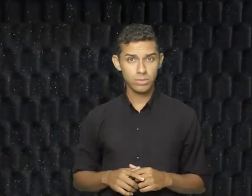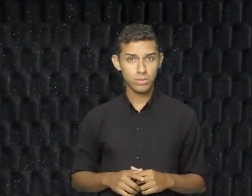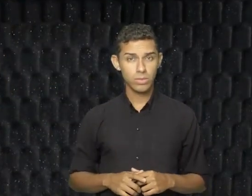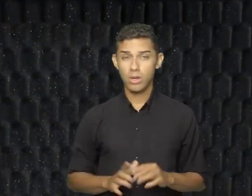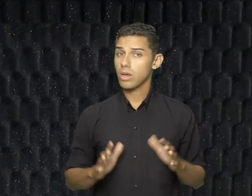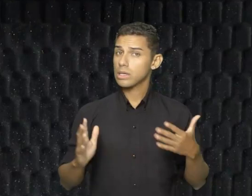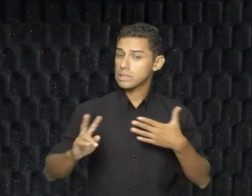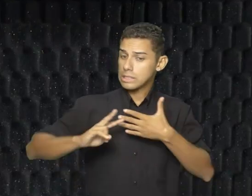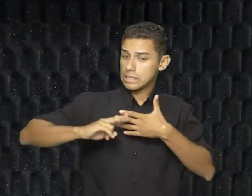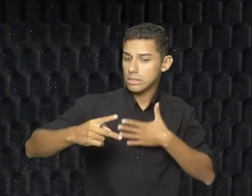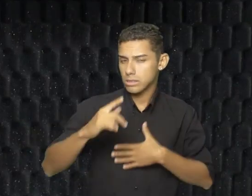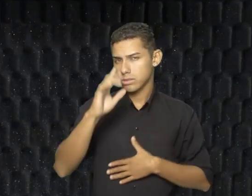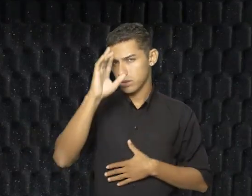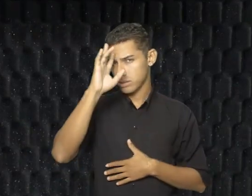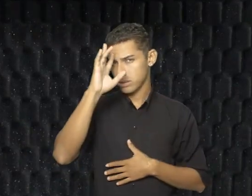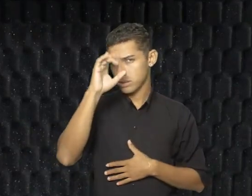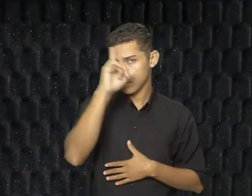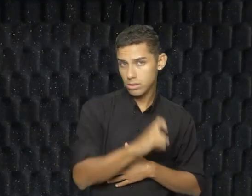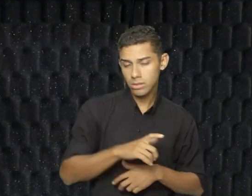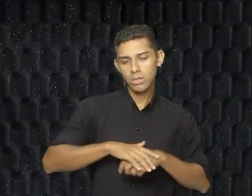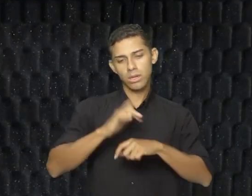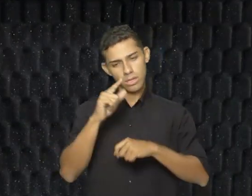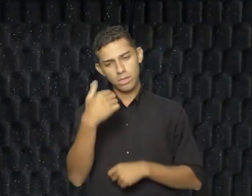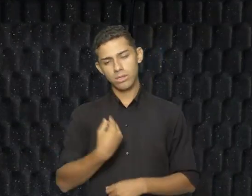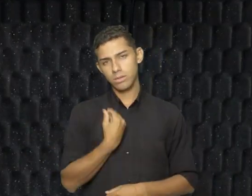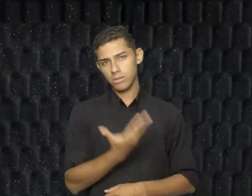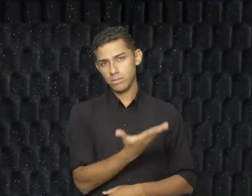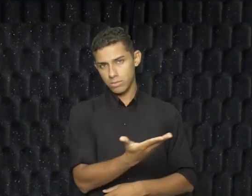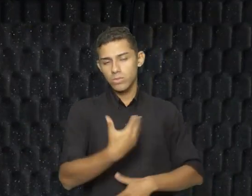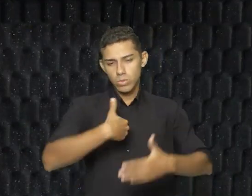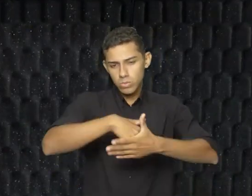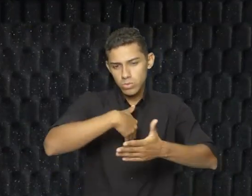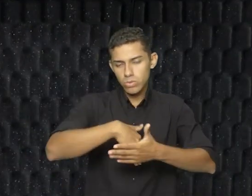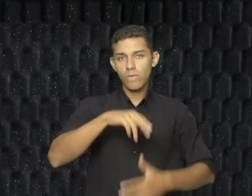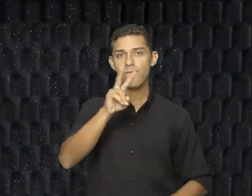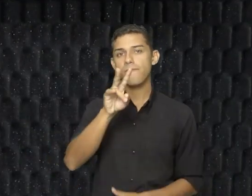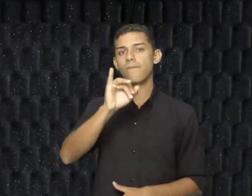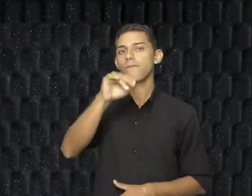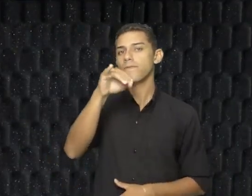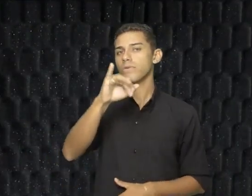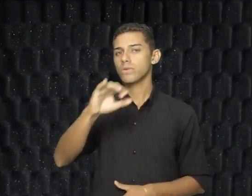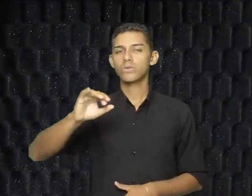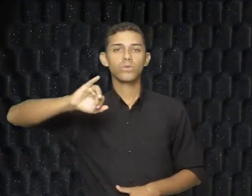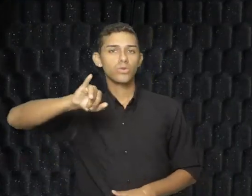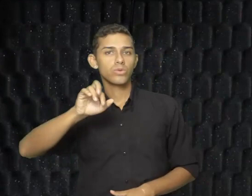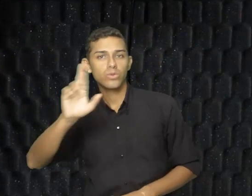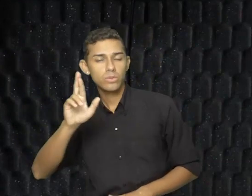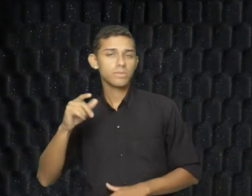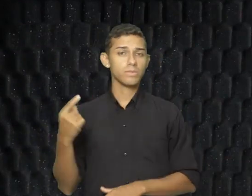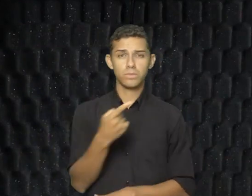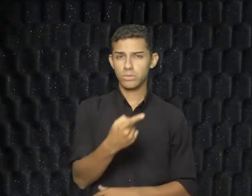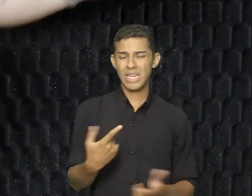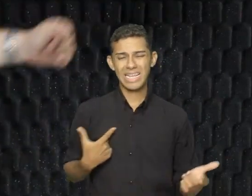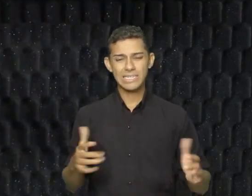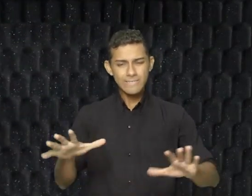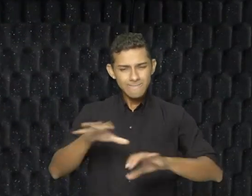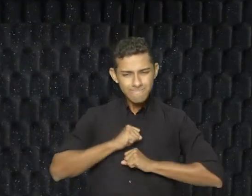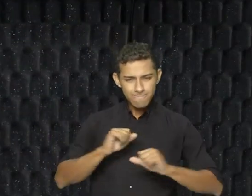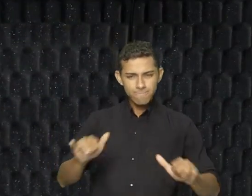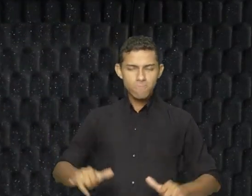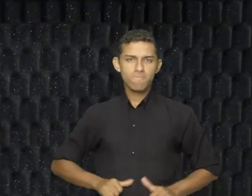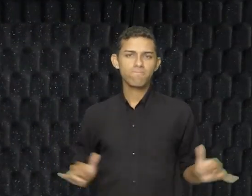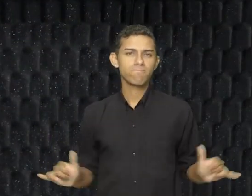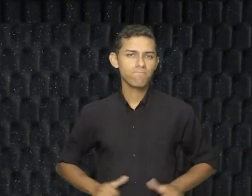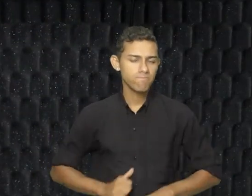das consequências dessa migração é o que a gente viu com o Vinícius. Sofrer com as tensões